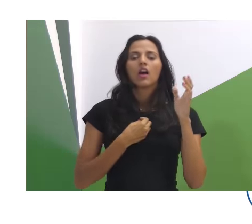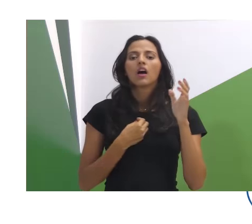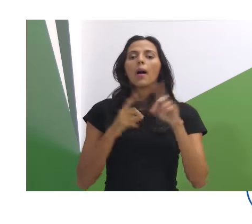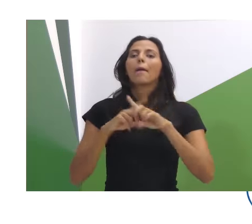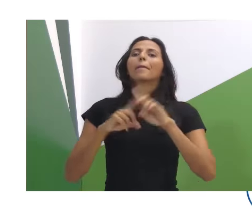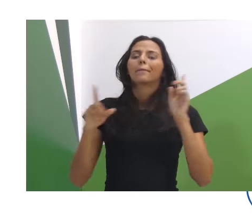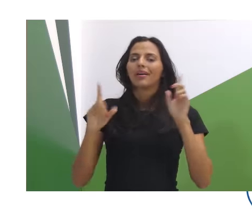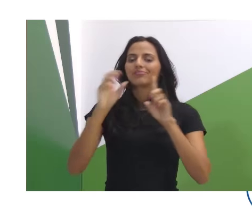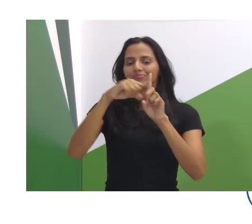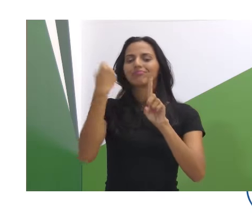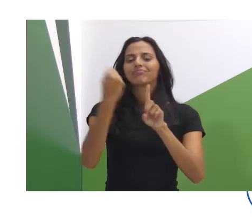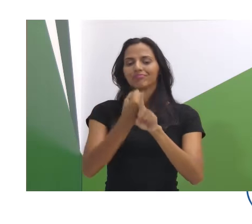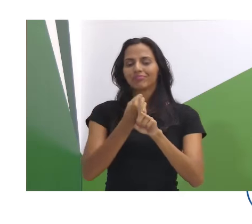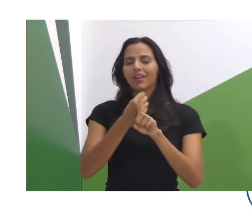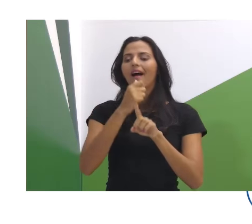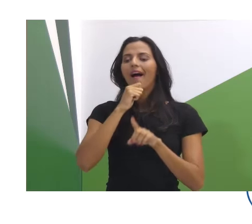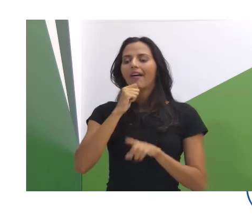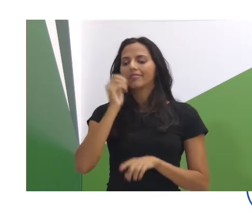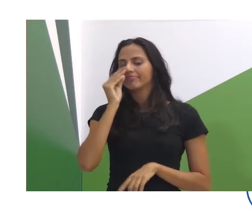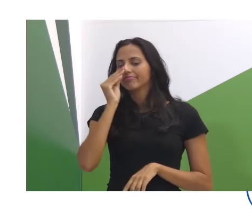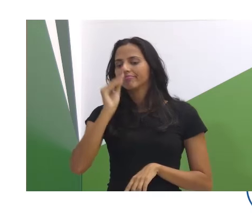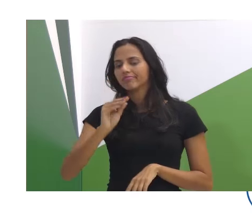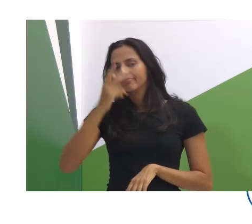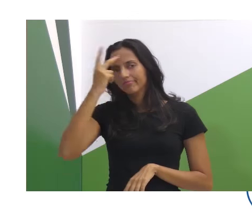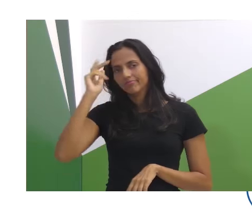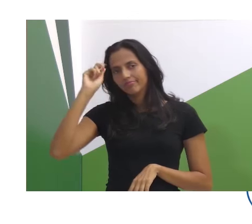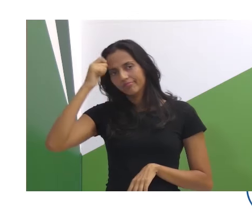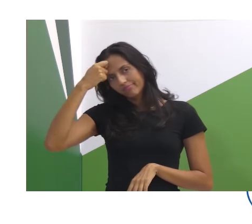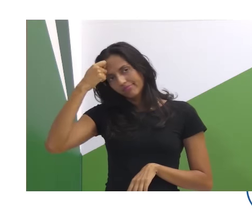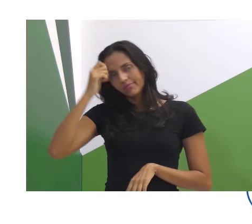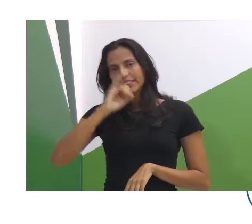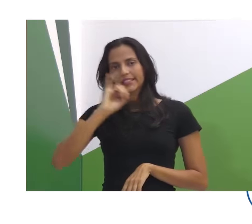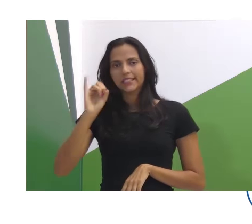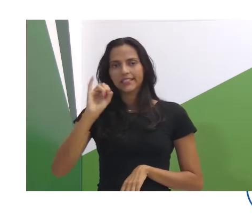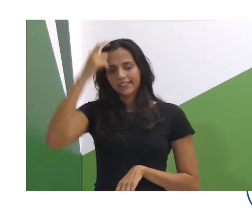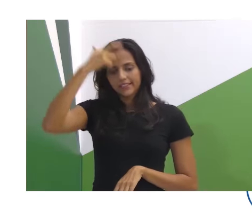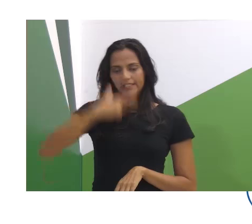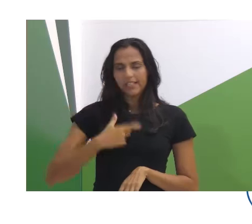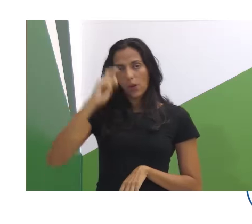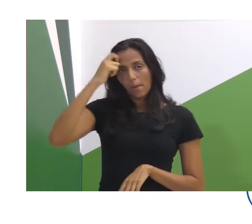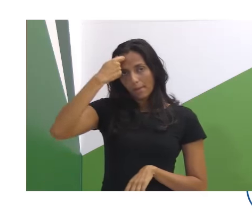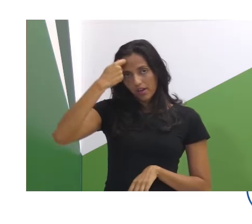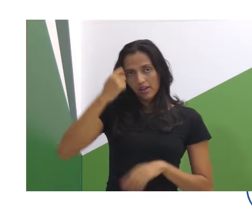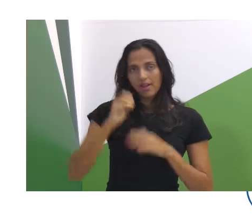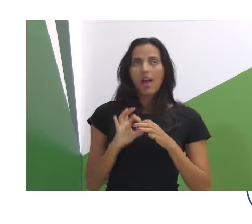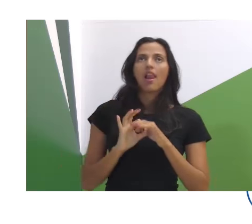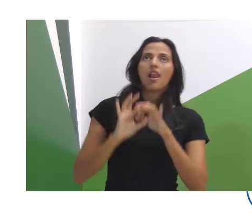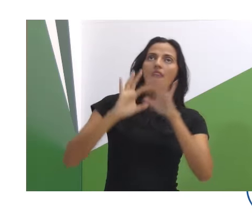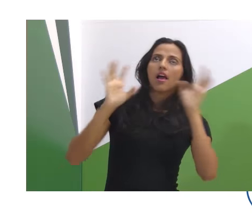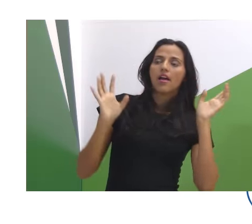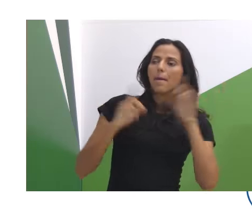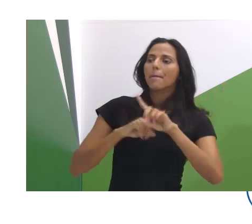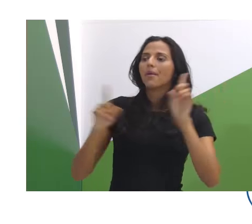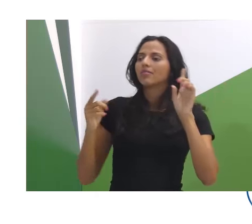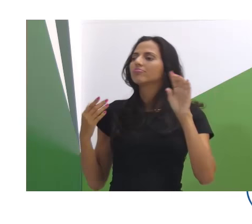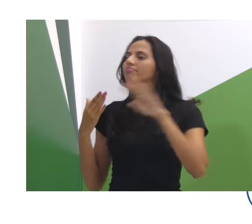preconceito da sociedade acabava fechando a porta para essa pessoa. Não adiantava ser um escravo livre, se eu estava vivendo numa sociedade